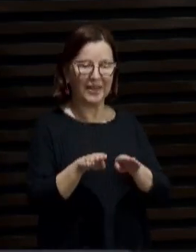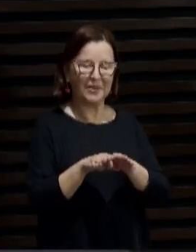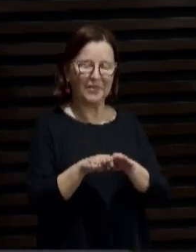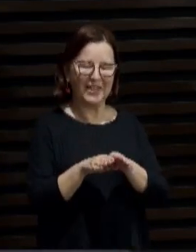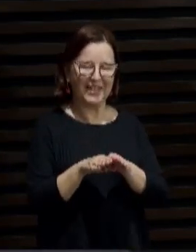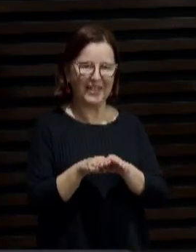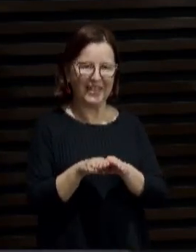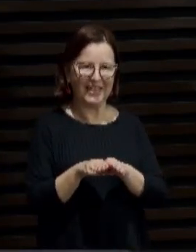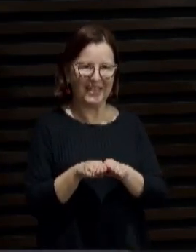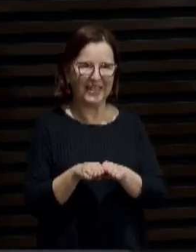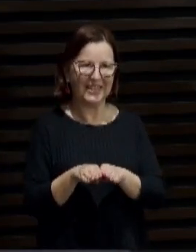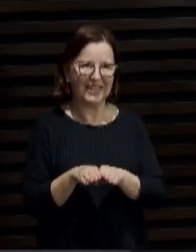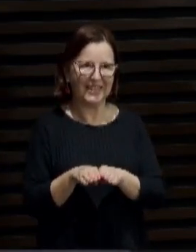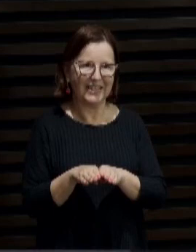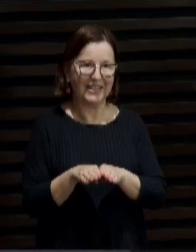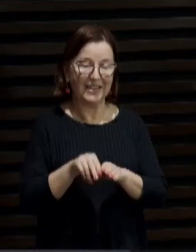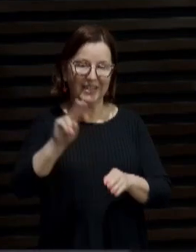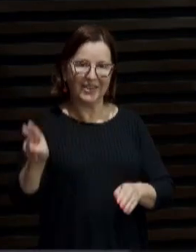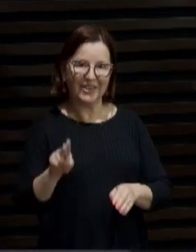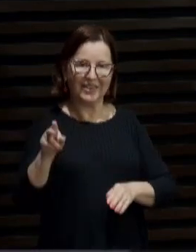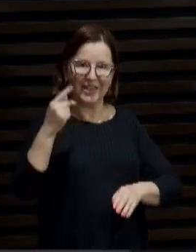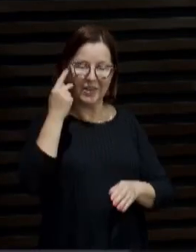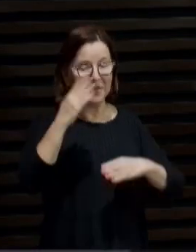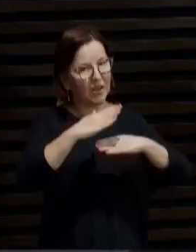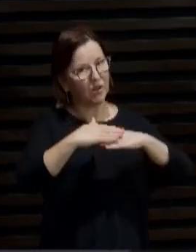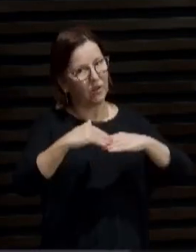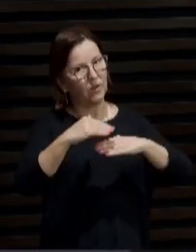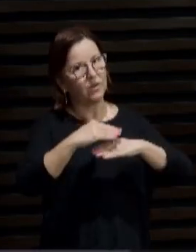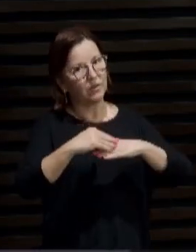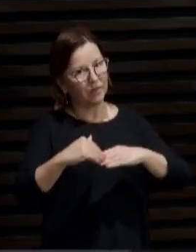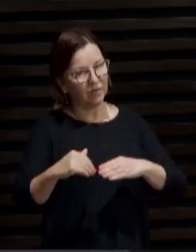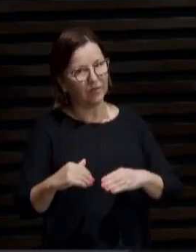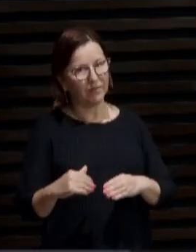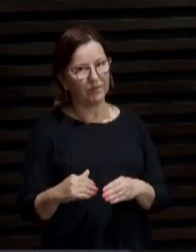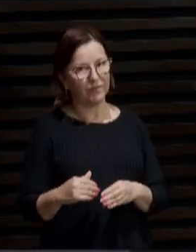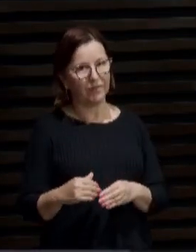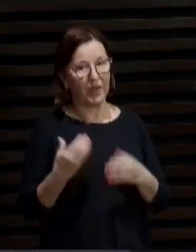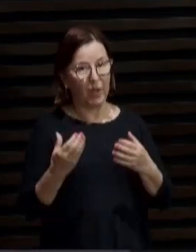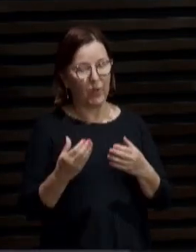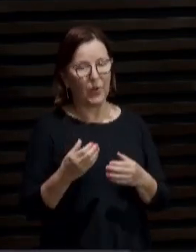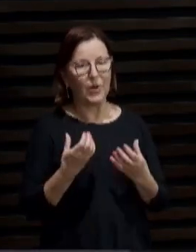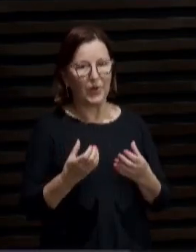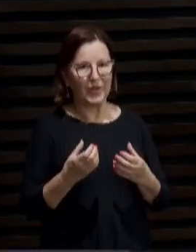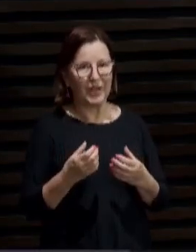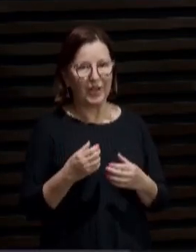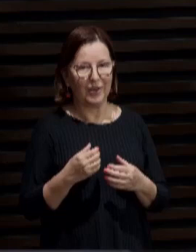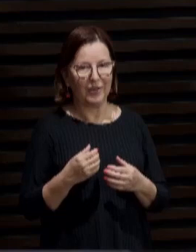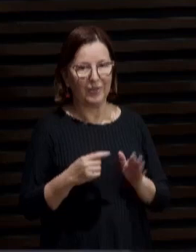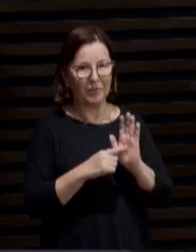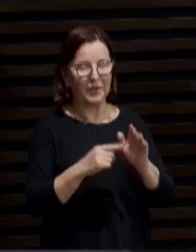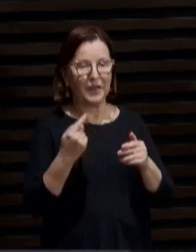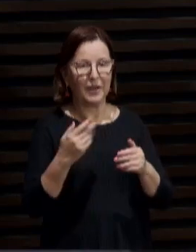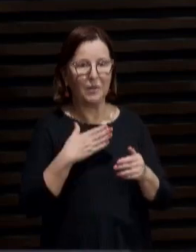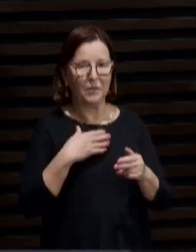é um instrumento de consolo. E agora eu quero dar um meu testemunho, né? Da experiência que eu tive